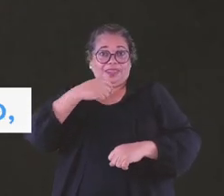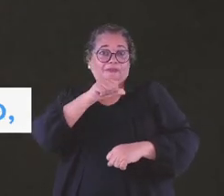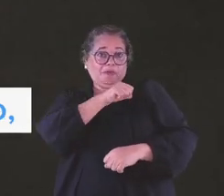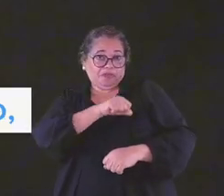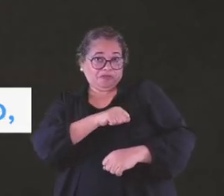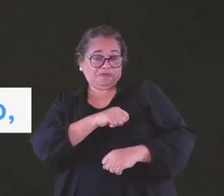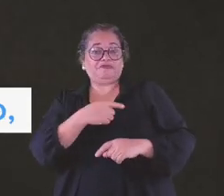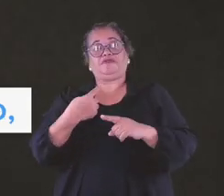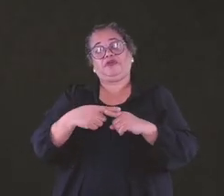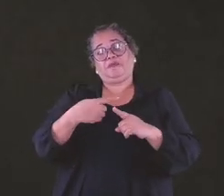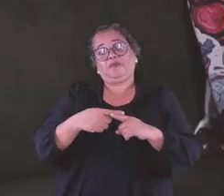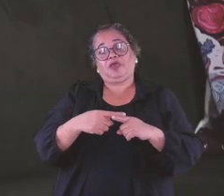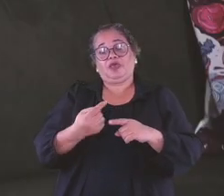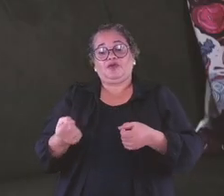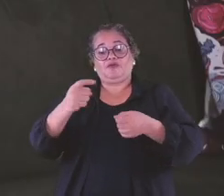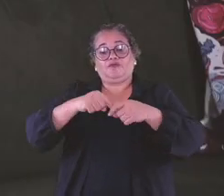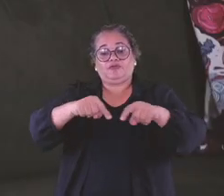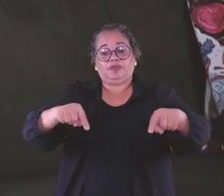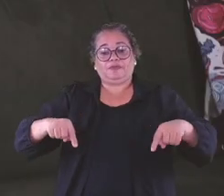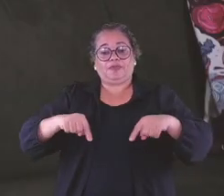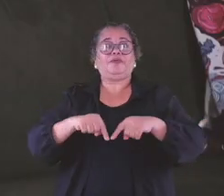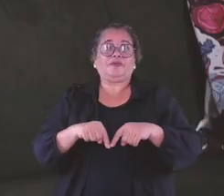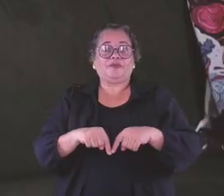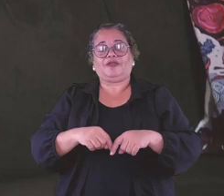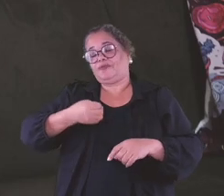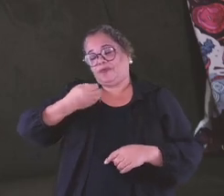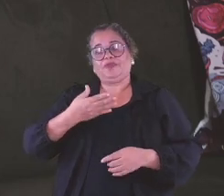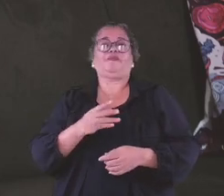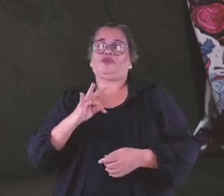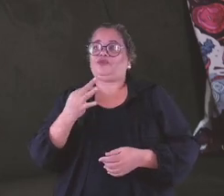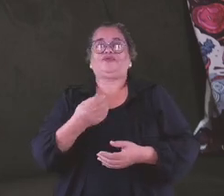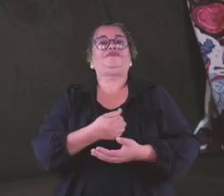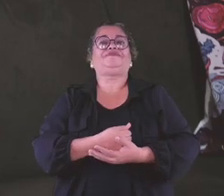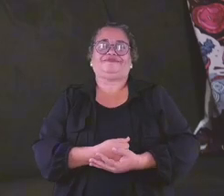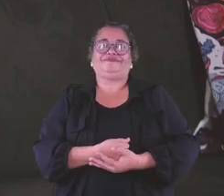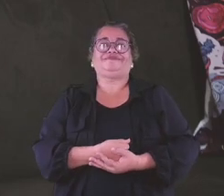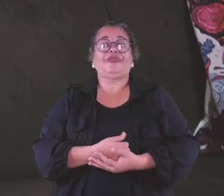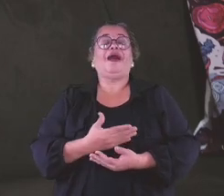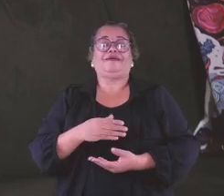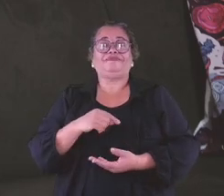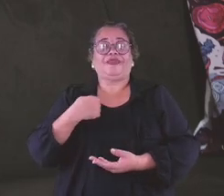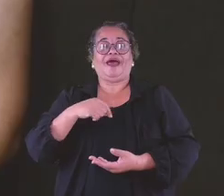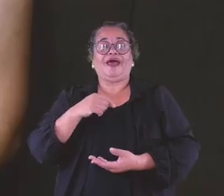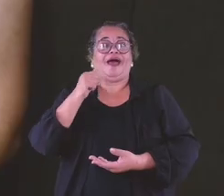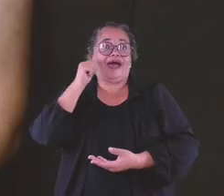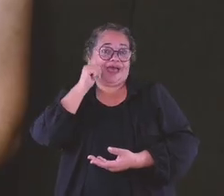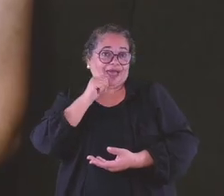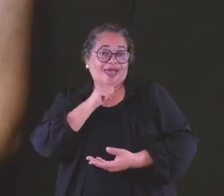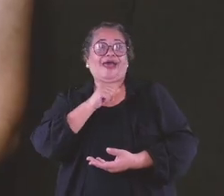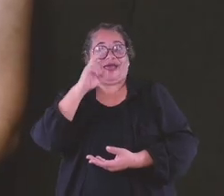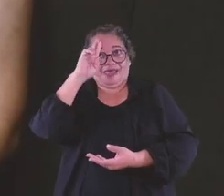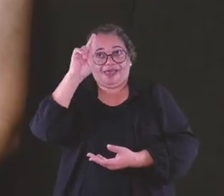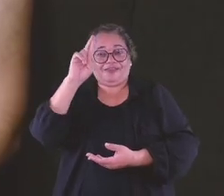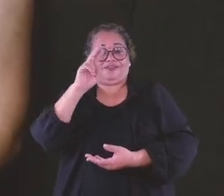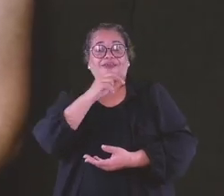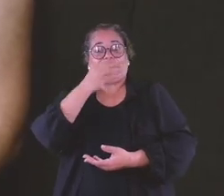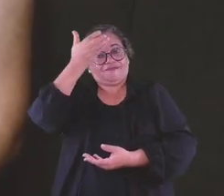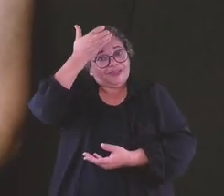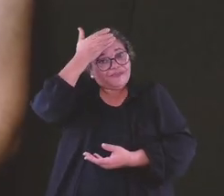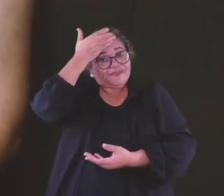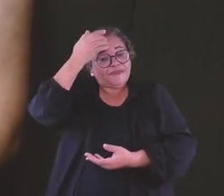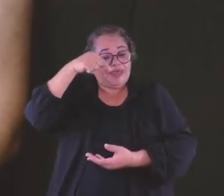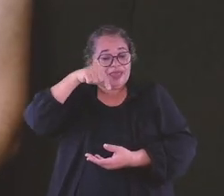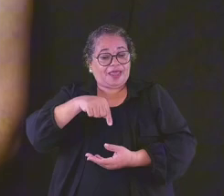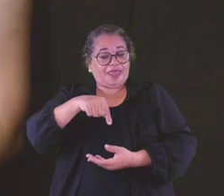também o pós-cirúrgico, né? O tempo que eu passei para o quarto foi maravilhoso. Ah, a